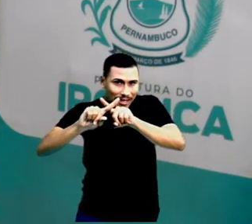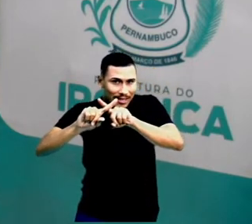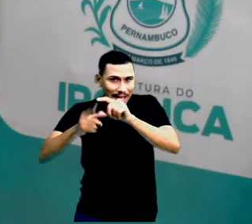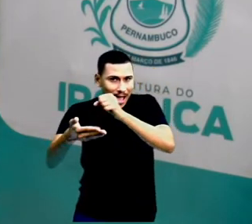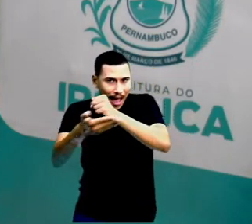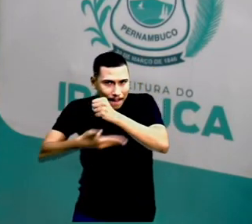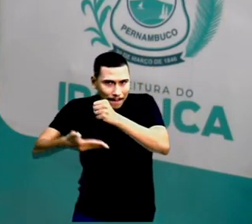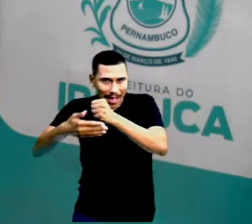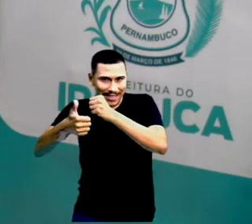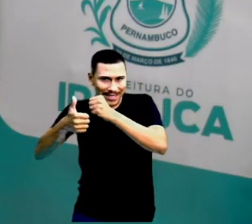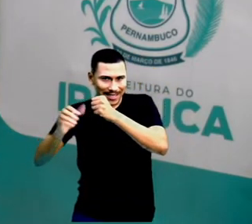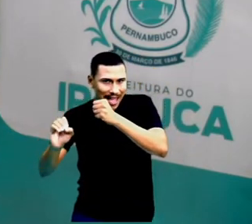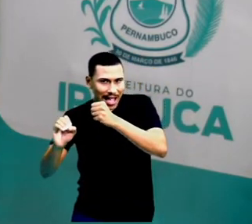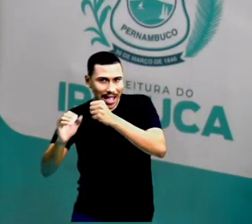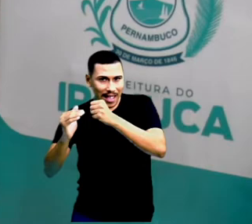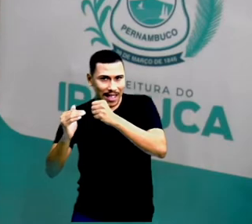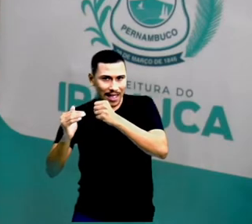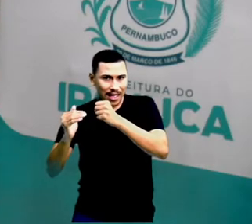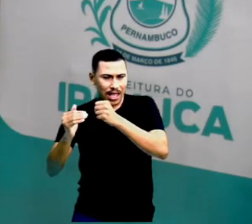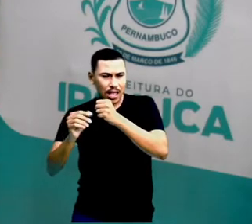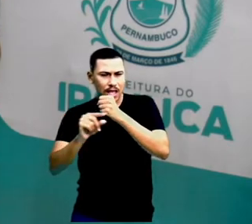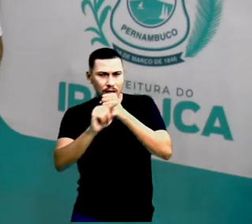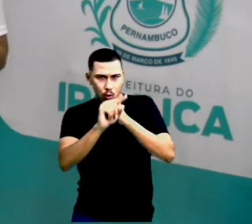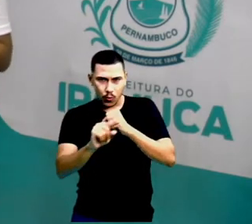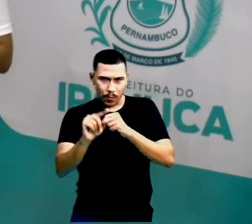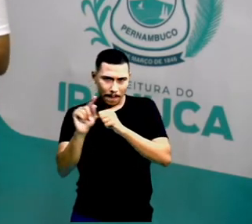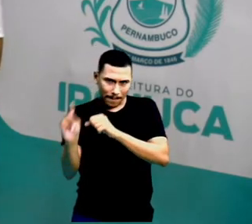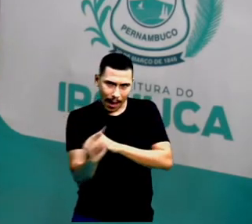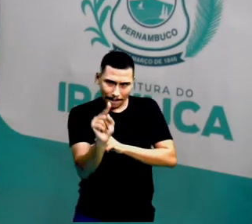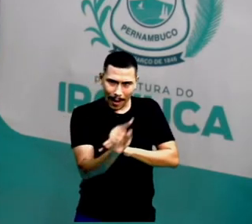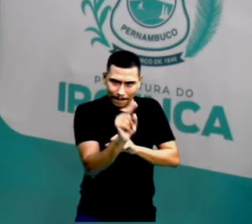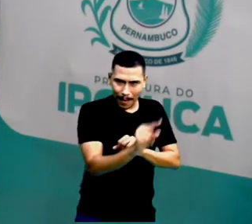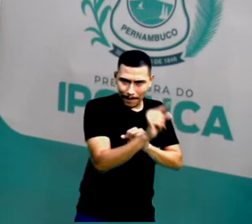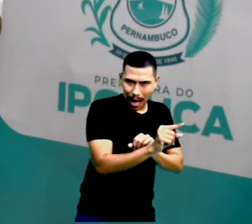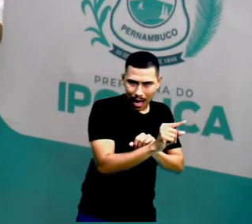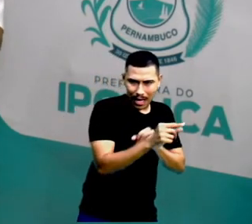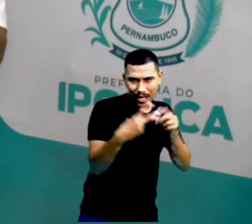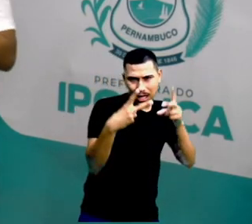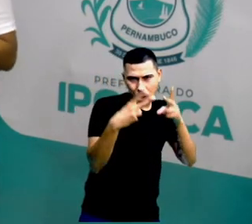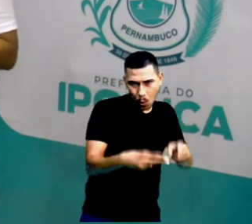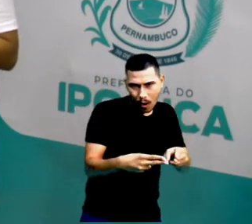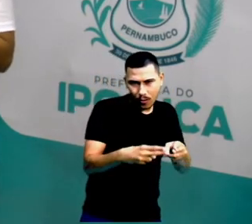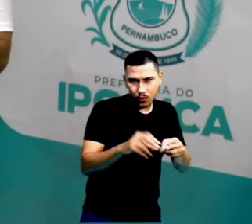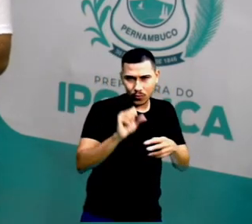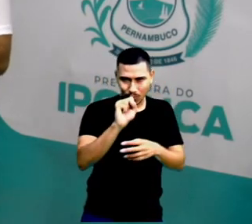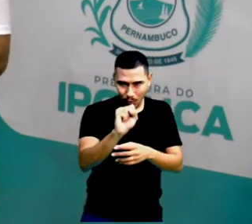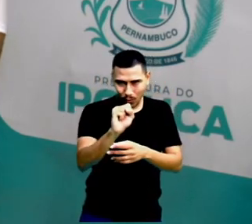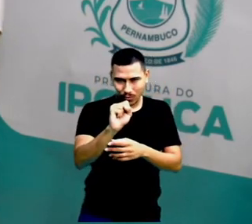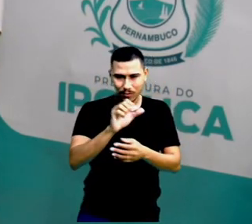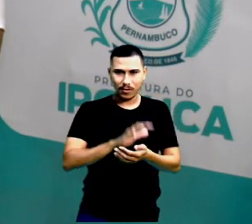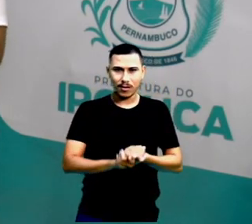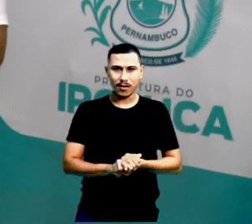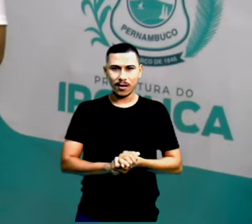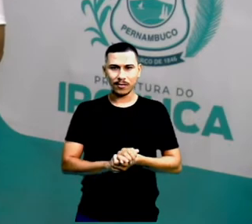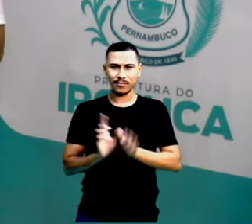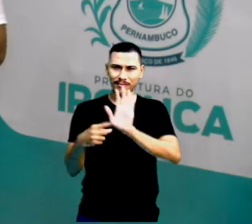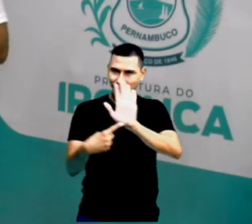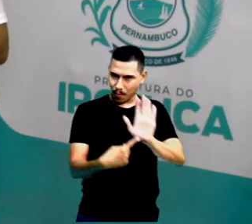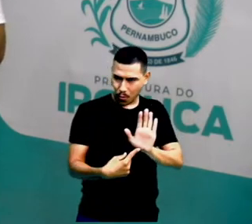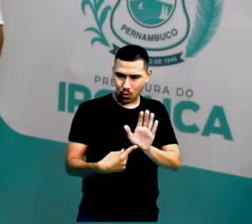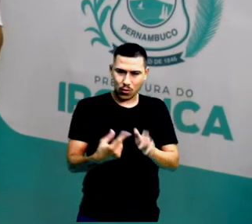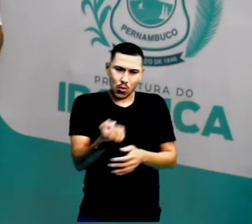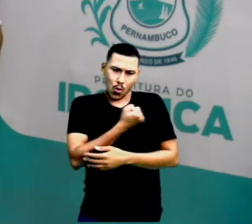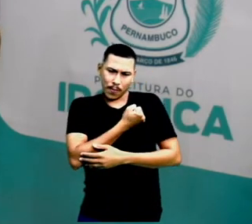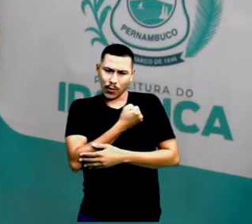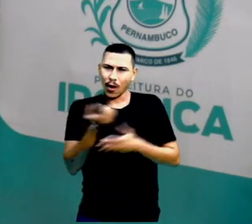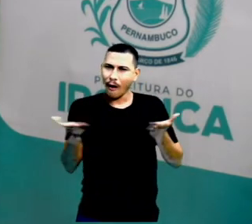a base 10 e a quantidade de casa que nós andamos por igual a oito então esse número